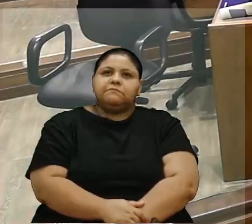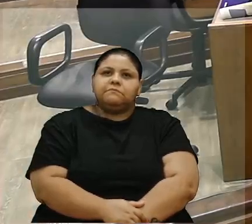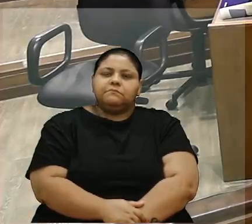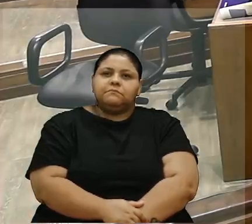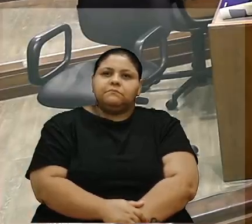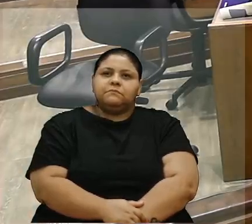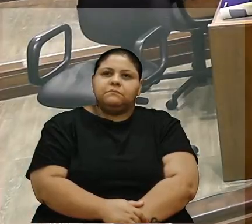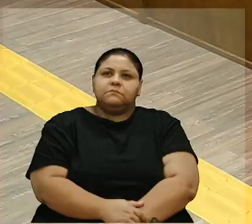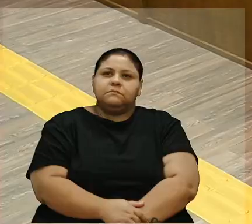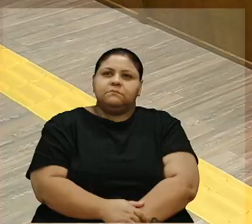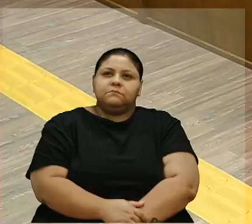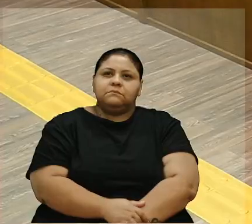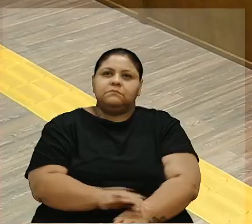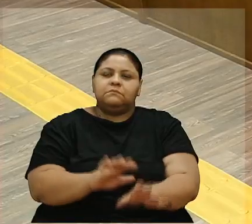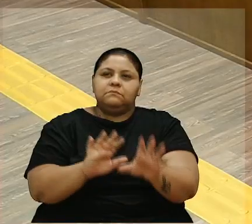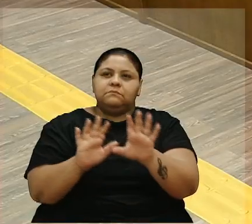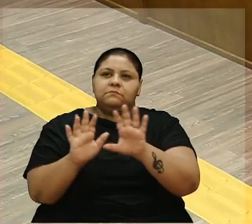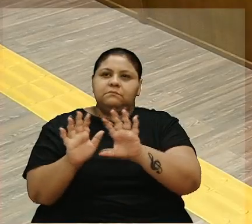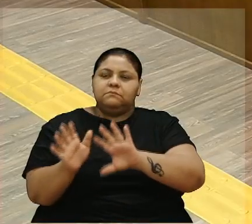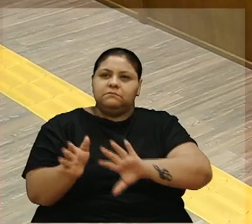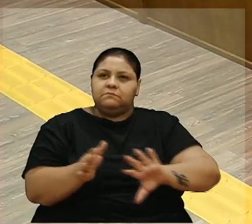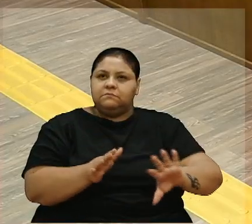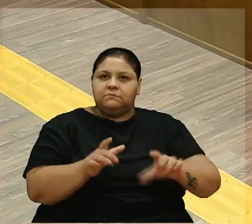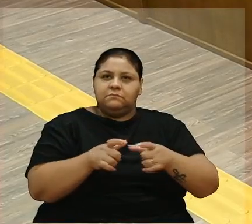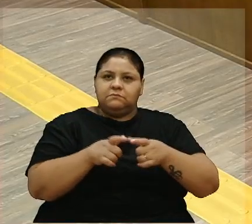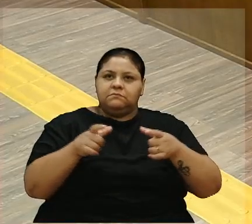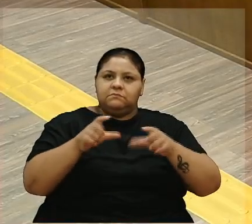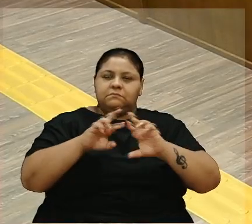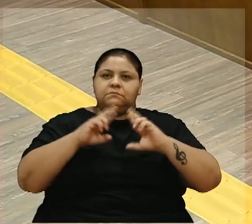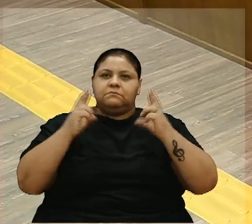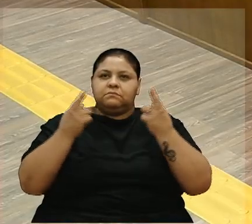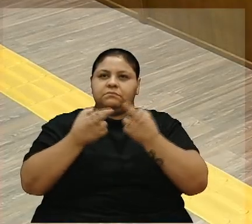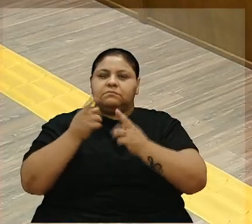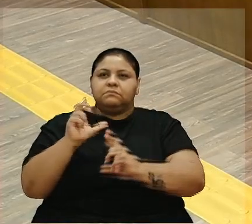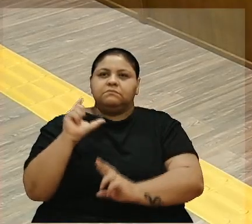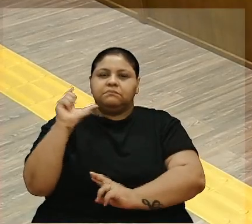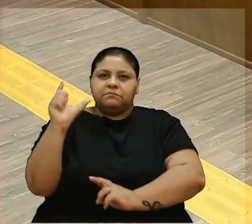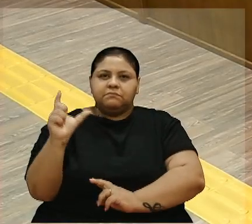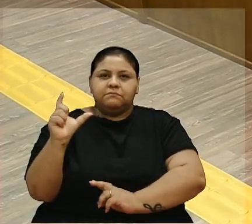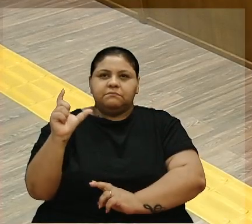Encerrado, passemos o espaço do grande expediente. Com a palavra, vereador